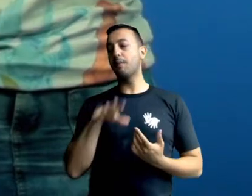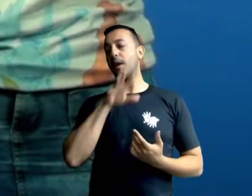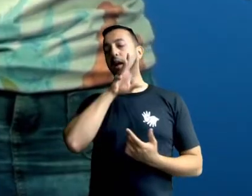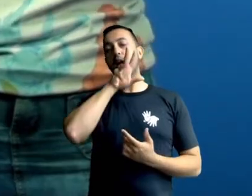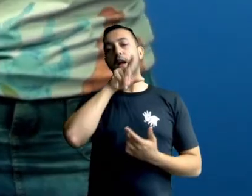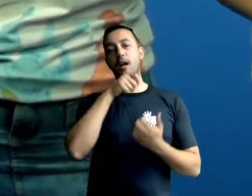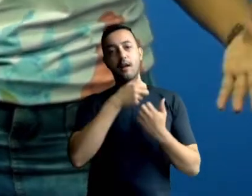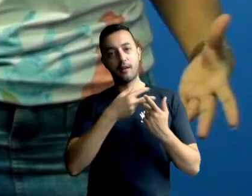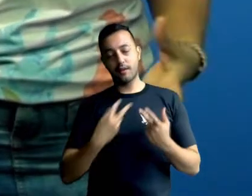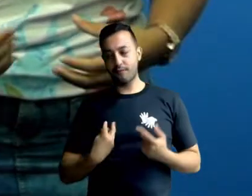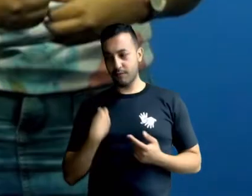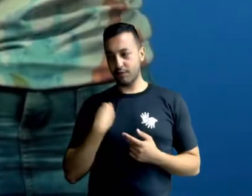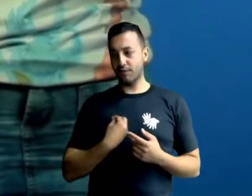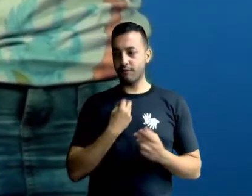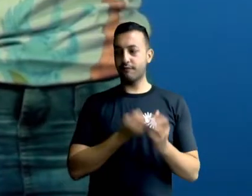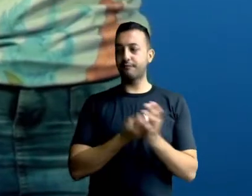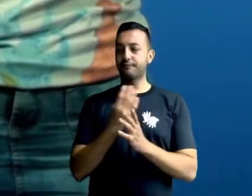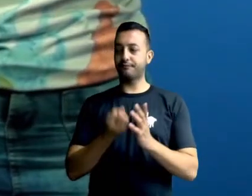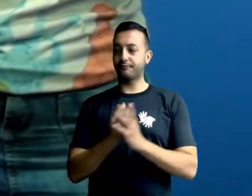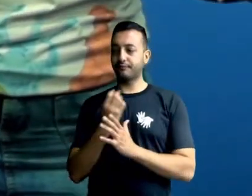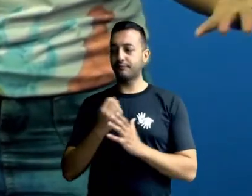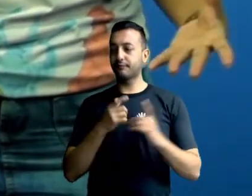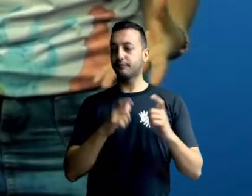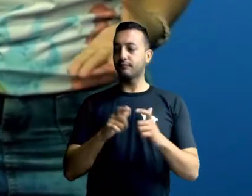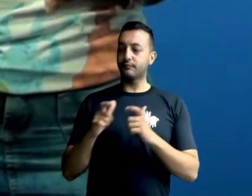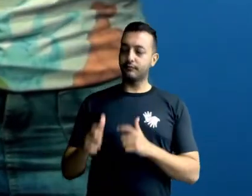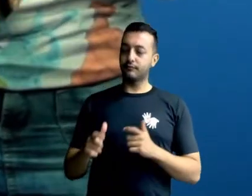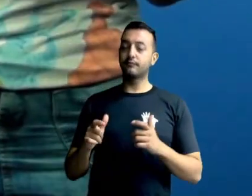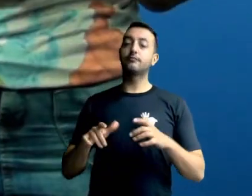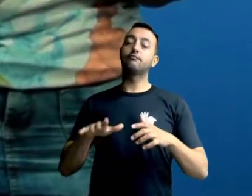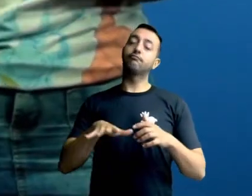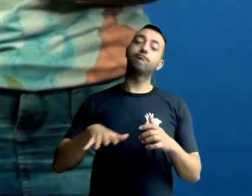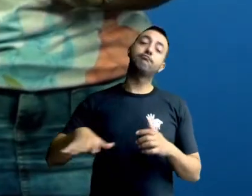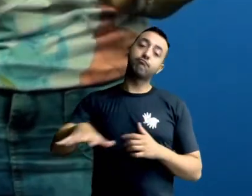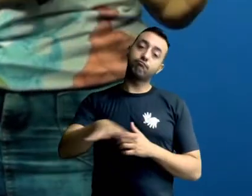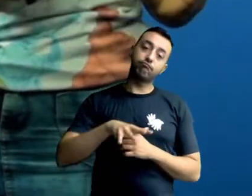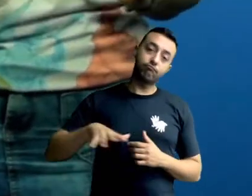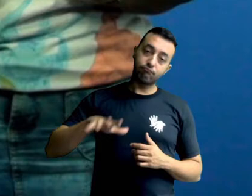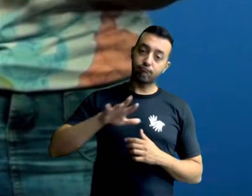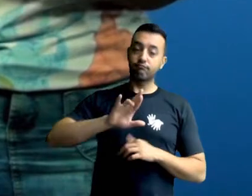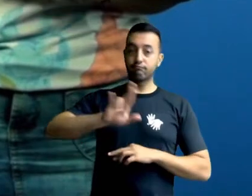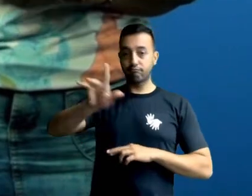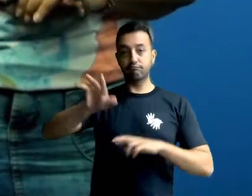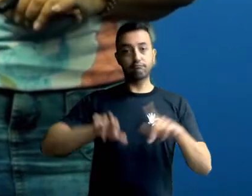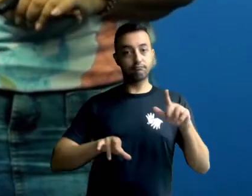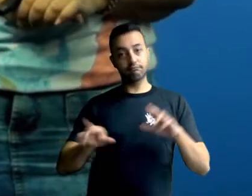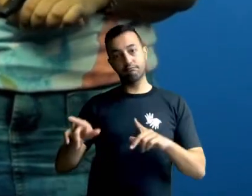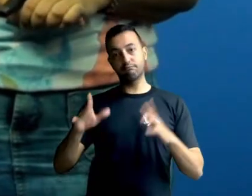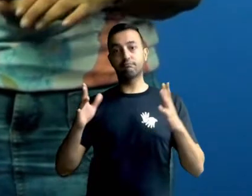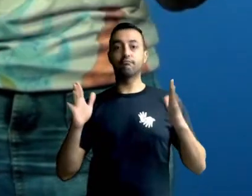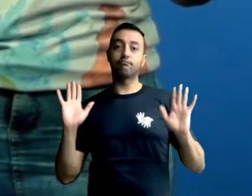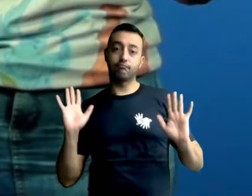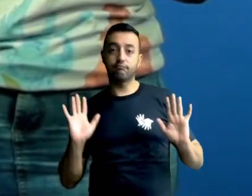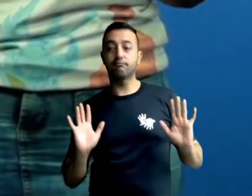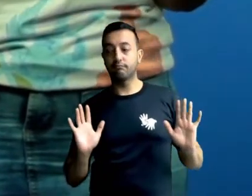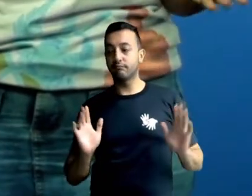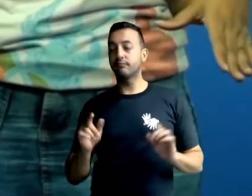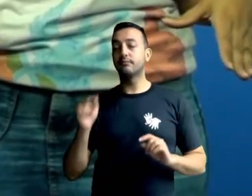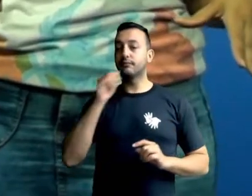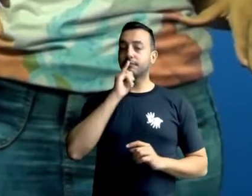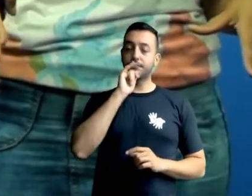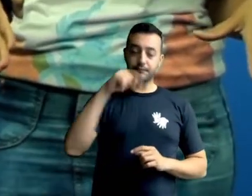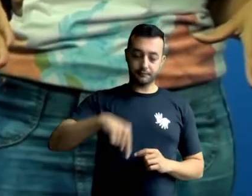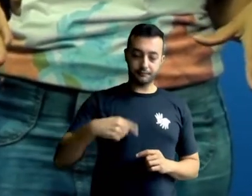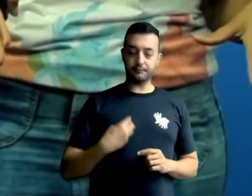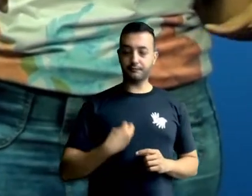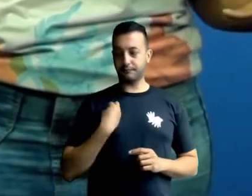dos animais que vivem naquela região, das plantas que existem naquela região, o meio ambiente ele vai se diferenciar aí. Por exemplo, aqui onde